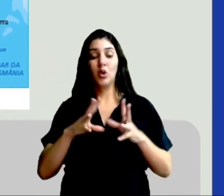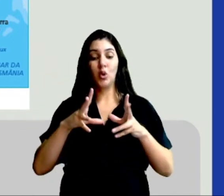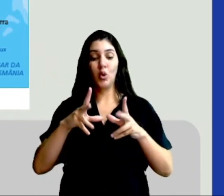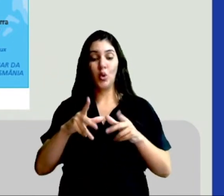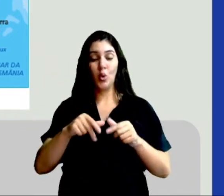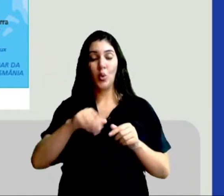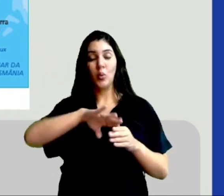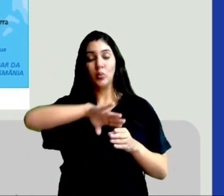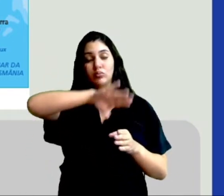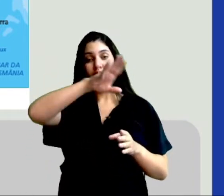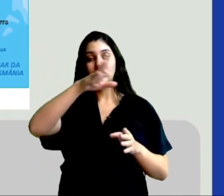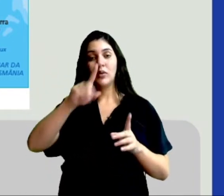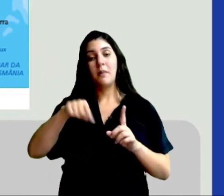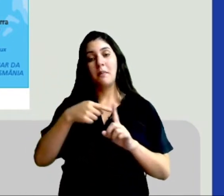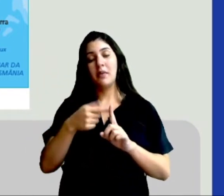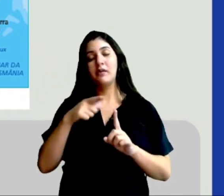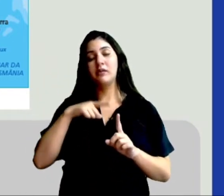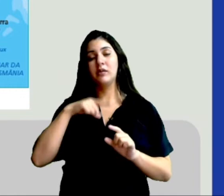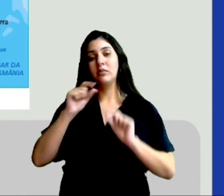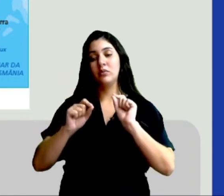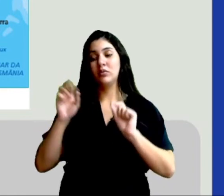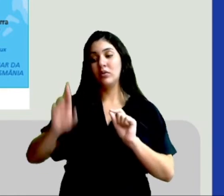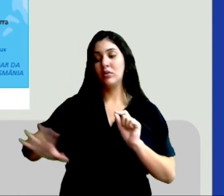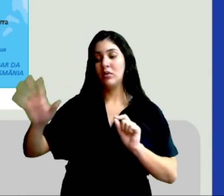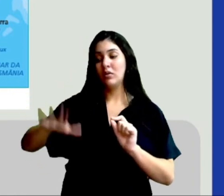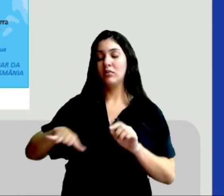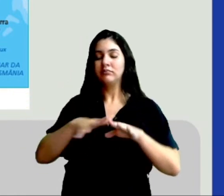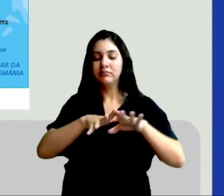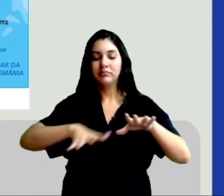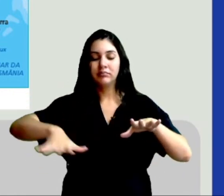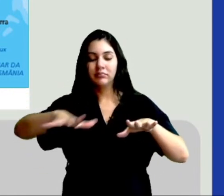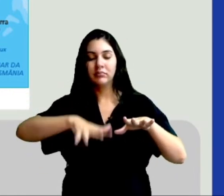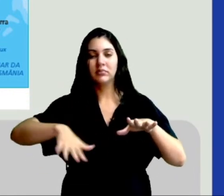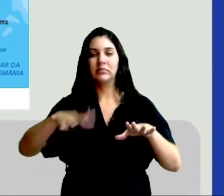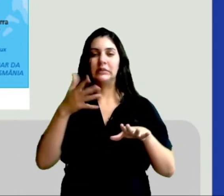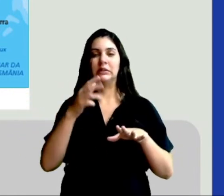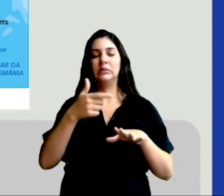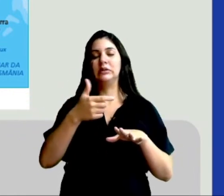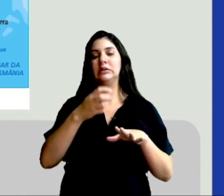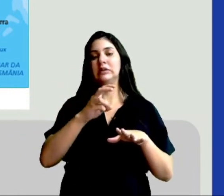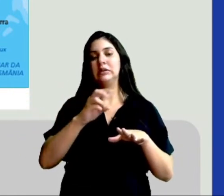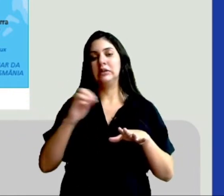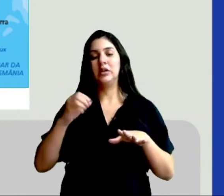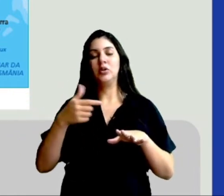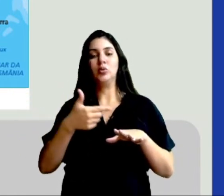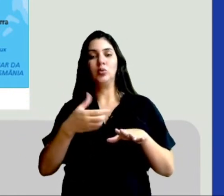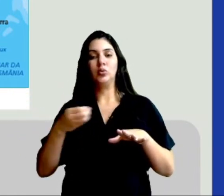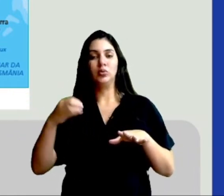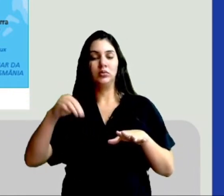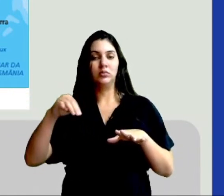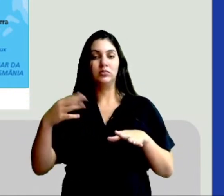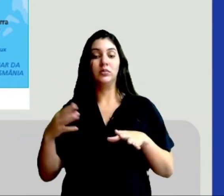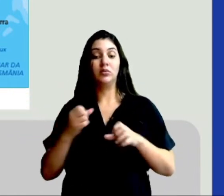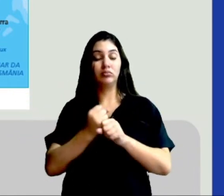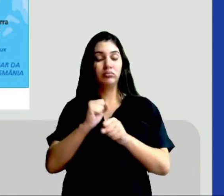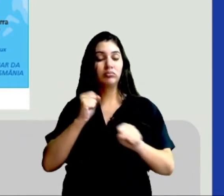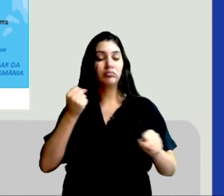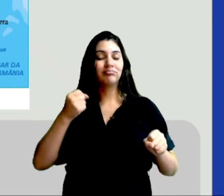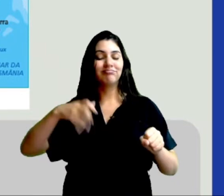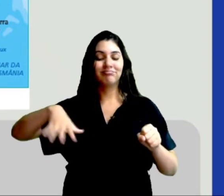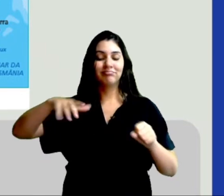relevo. No mais, nós temos aqui regiões, né, de planície, de abaixo de 500 metros, 200 metros, os grandes desertos,